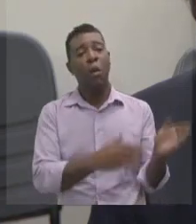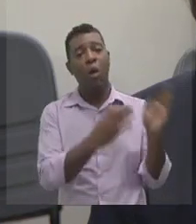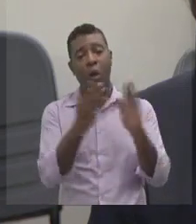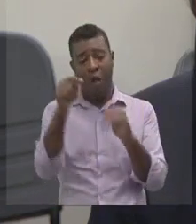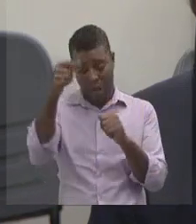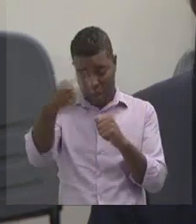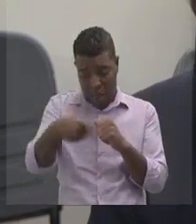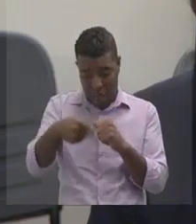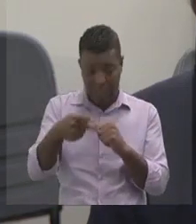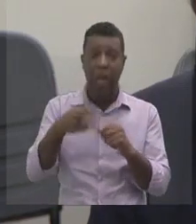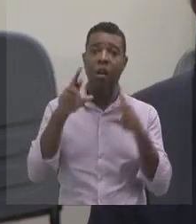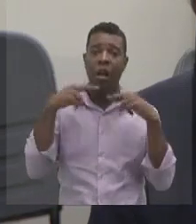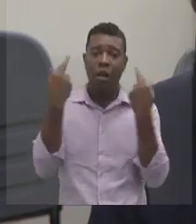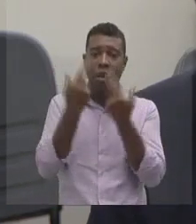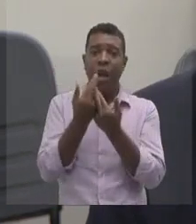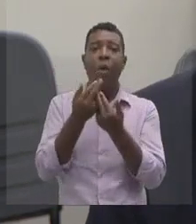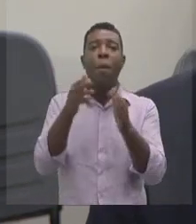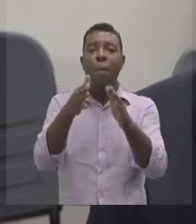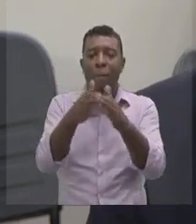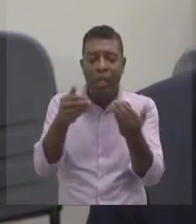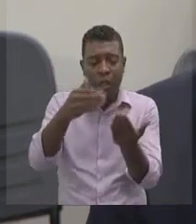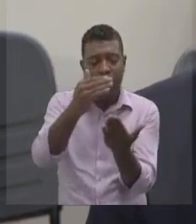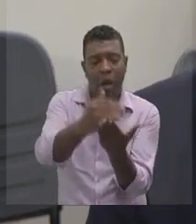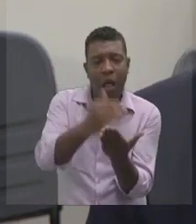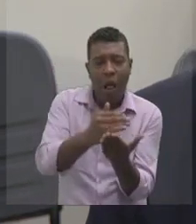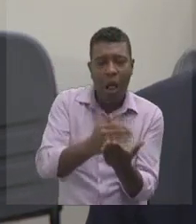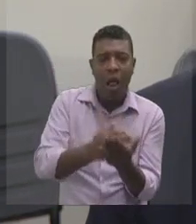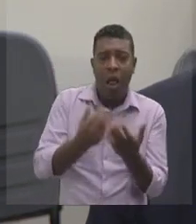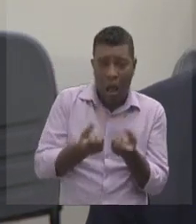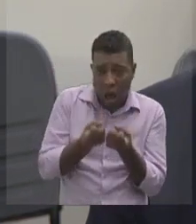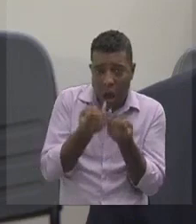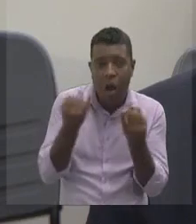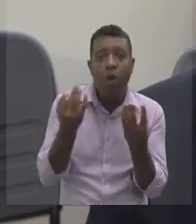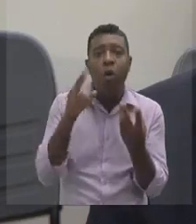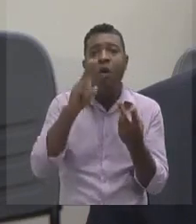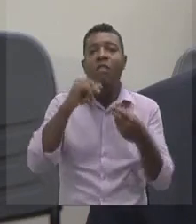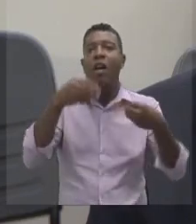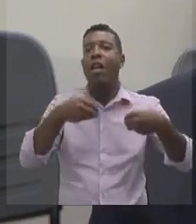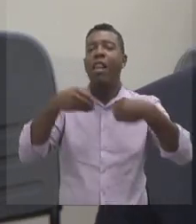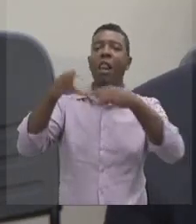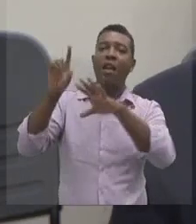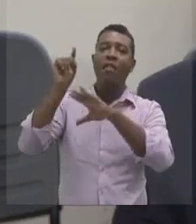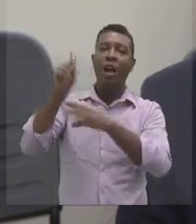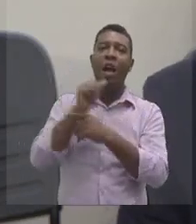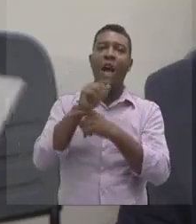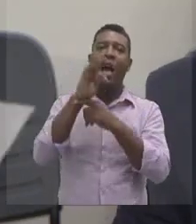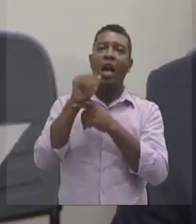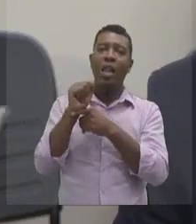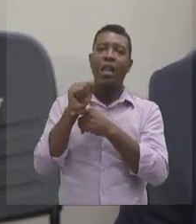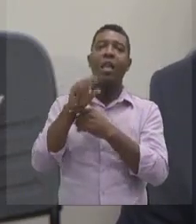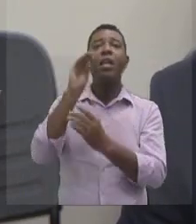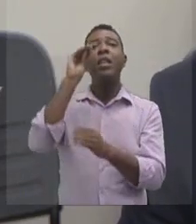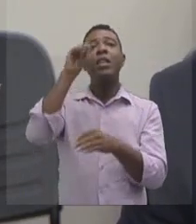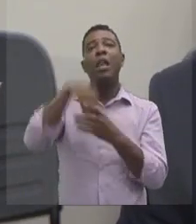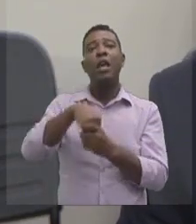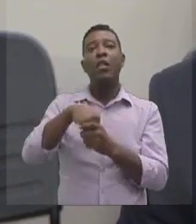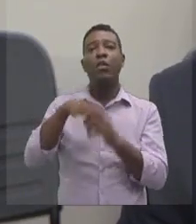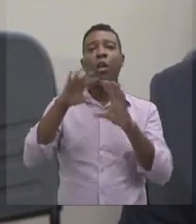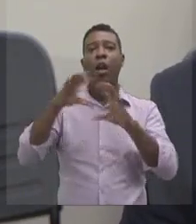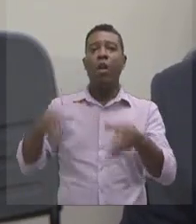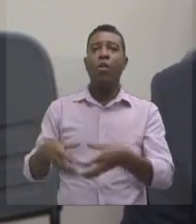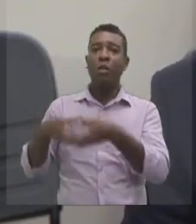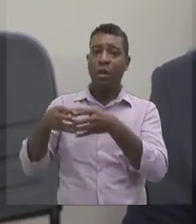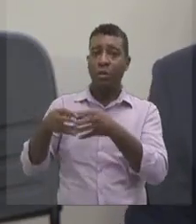apresentados na comissão temática competente e serão apreciados nas reuniões Ordinárias das comissões Ok